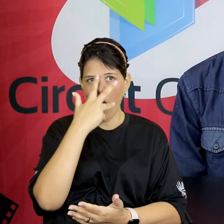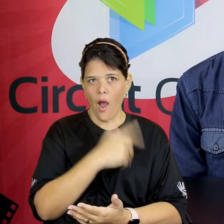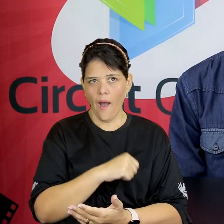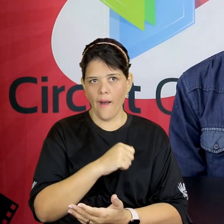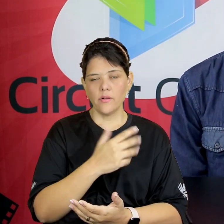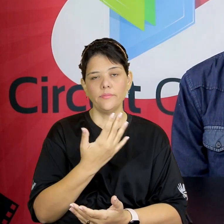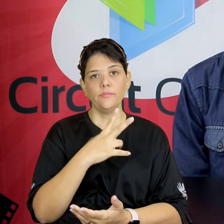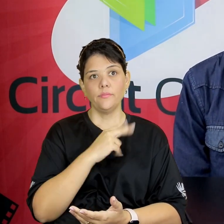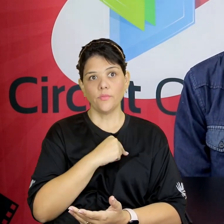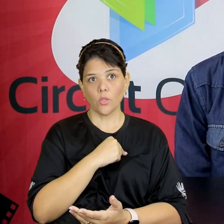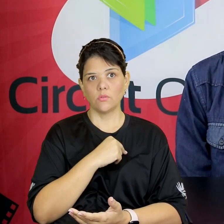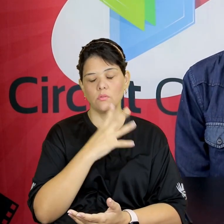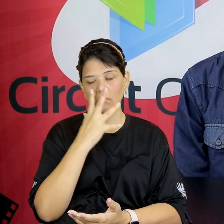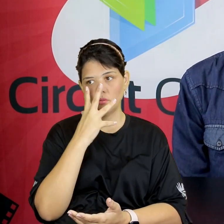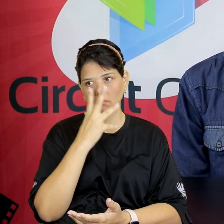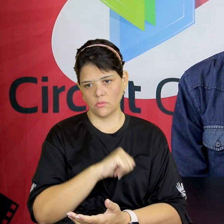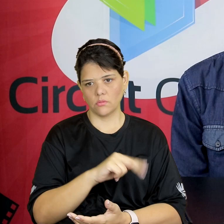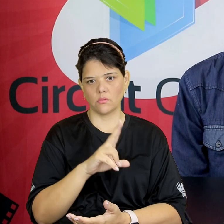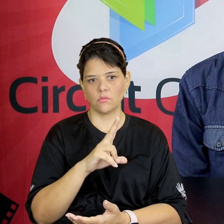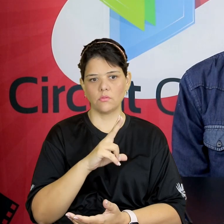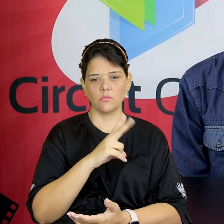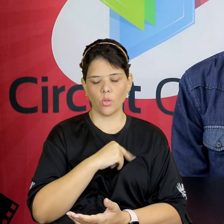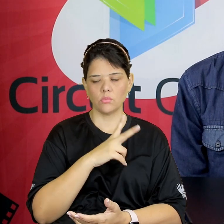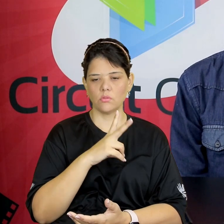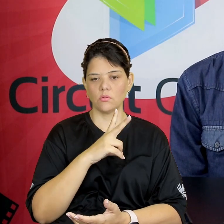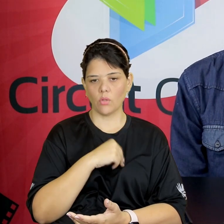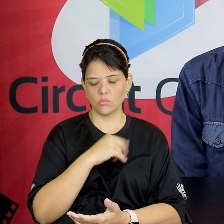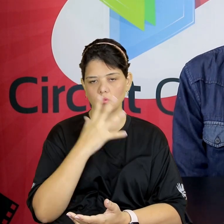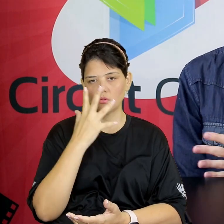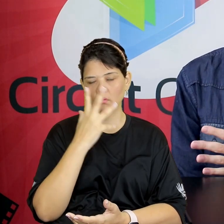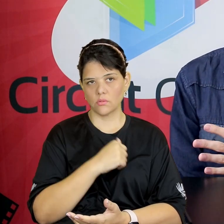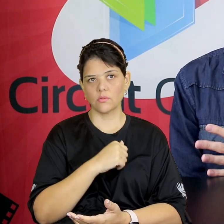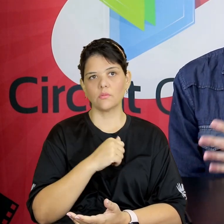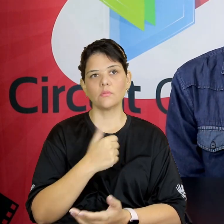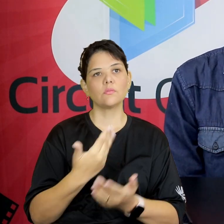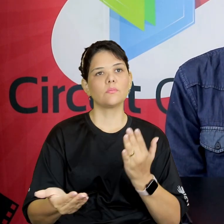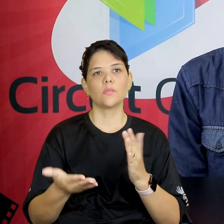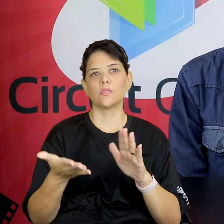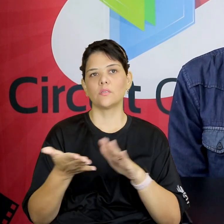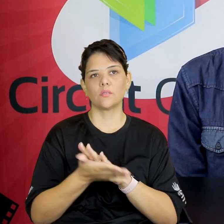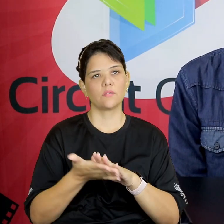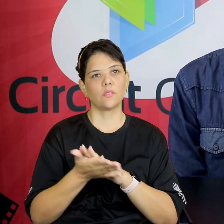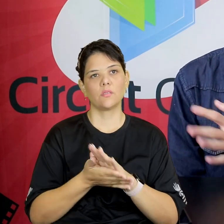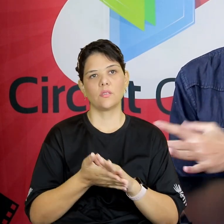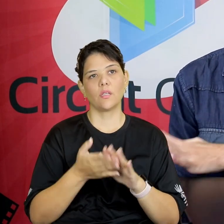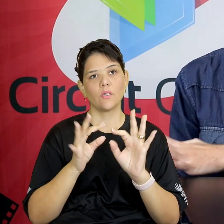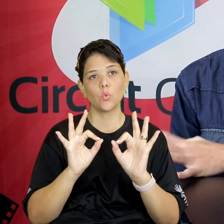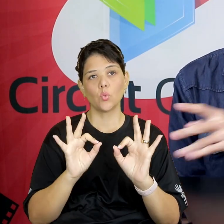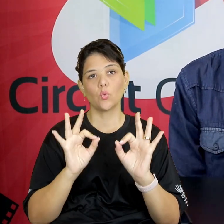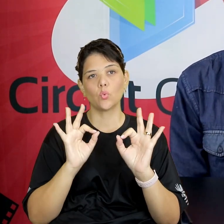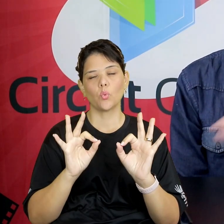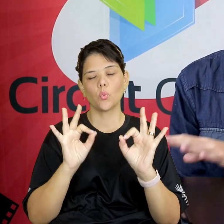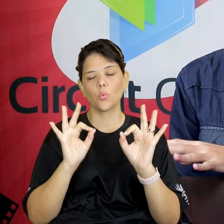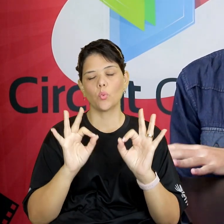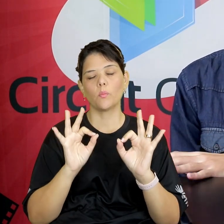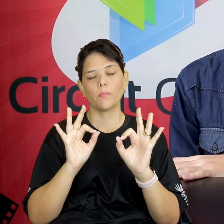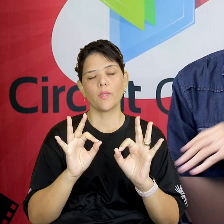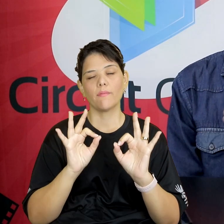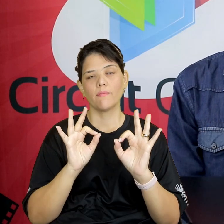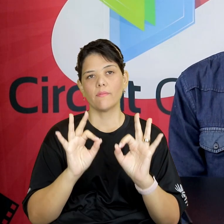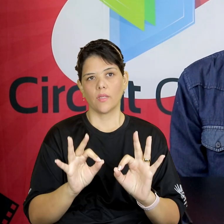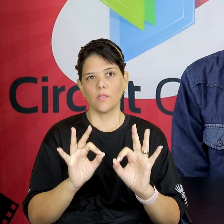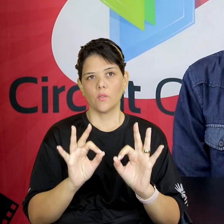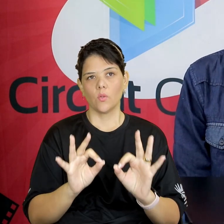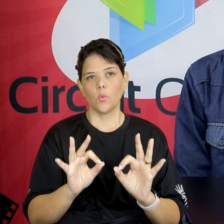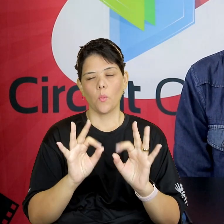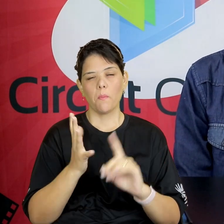bonito, né? Nossa, que efeito bom. Então, assim, você não perde nada em estar muito real, em estar muito bom.